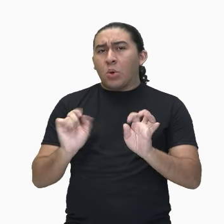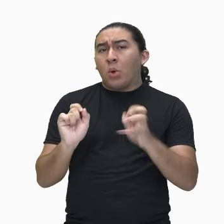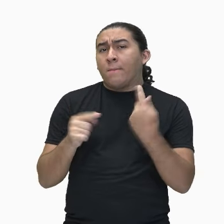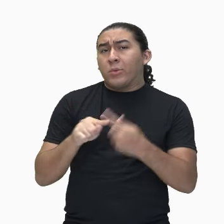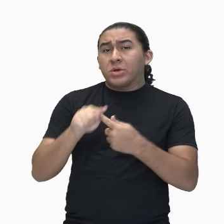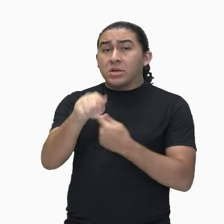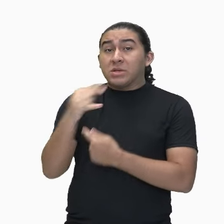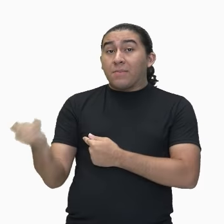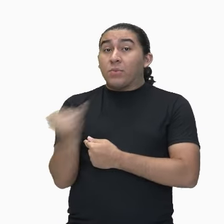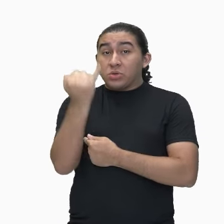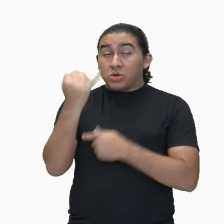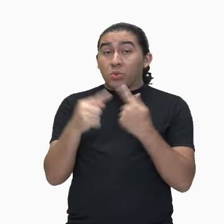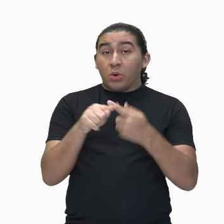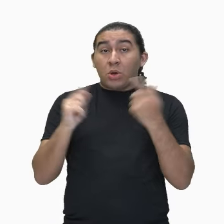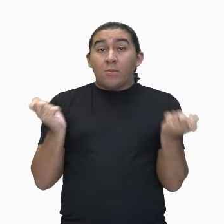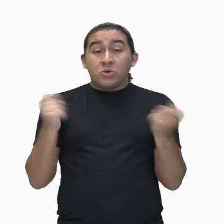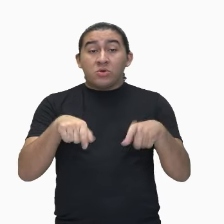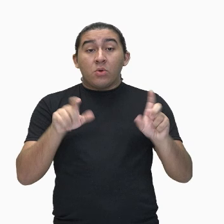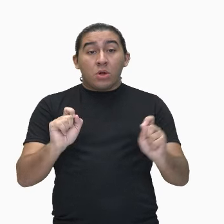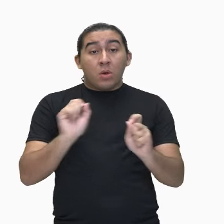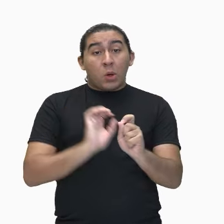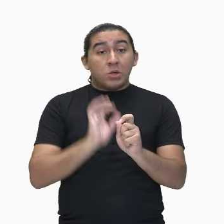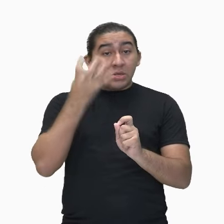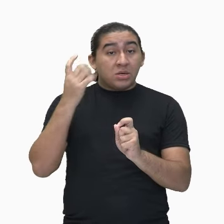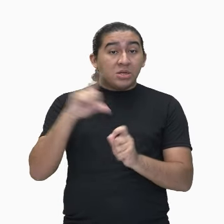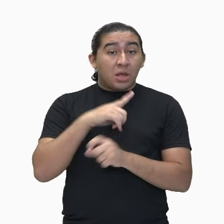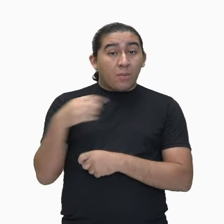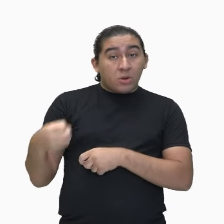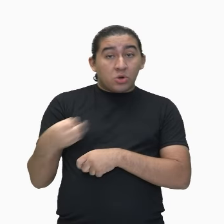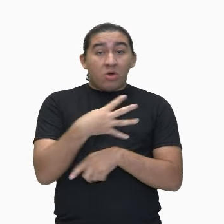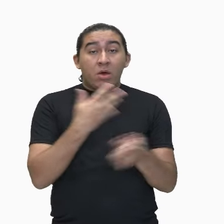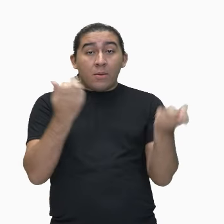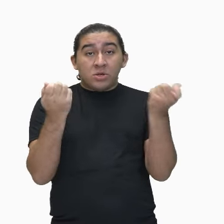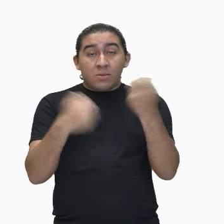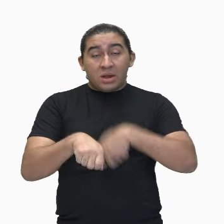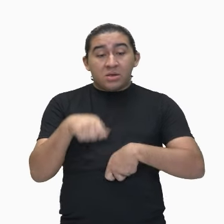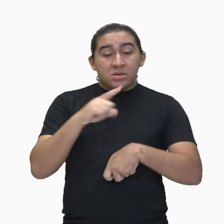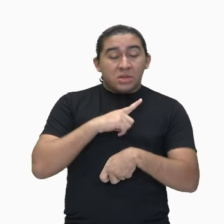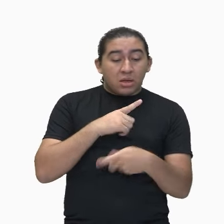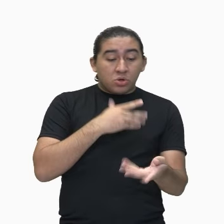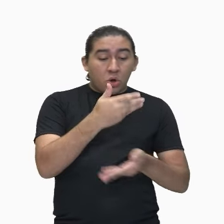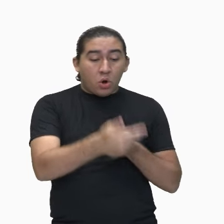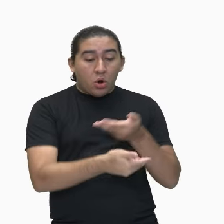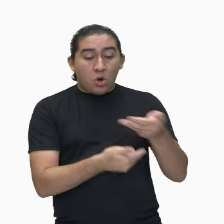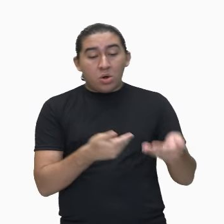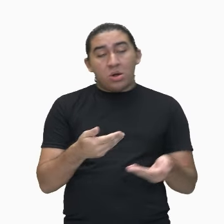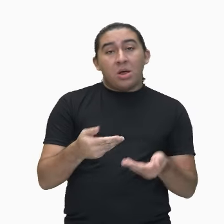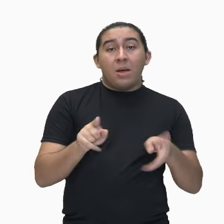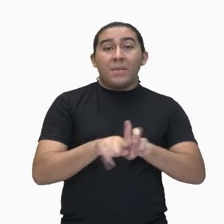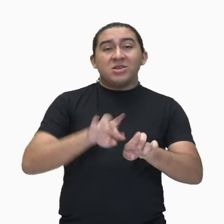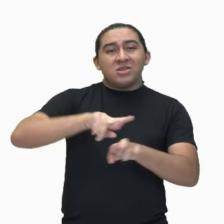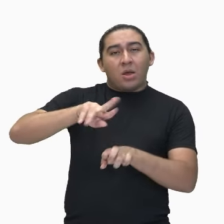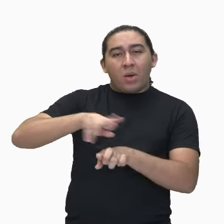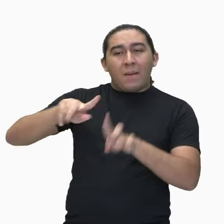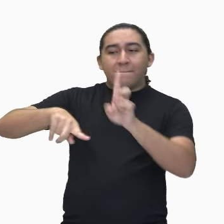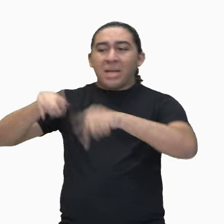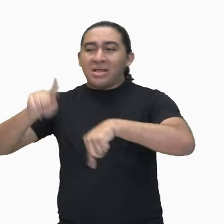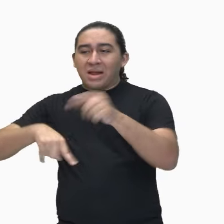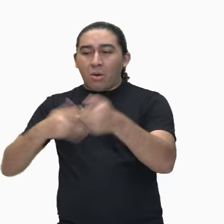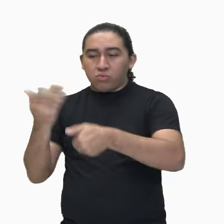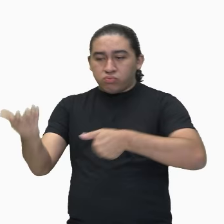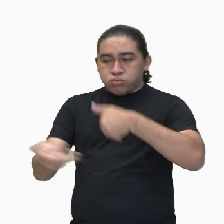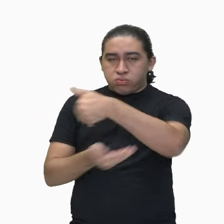foi importante, gente? Porque permitiu uma forma de troca que não se realiza através das coisas